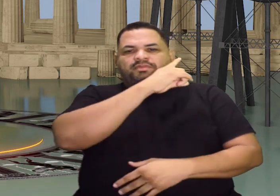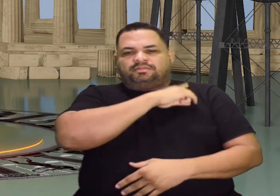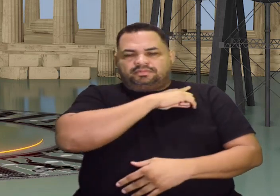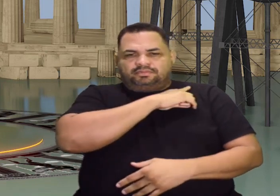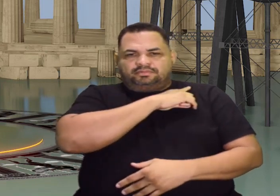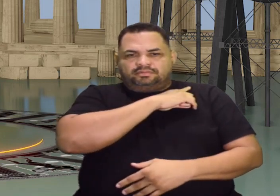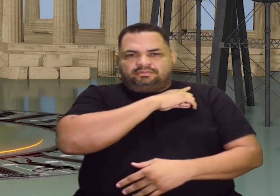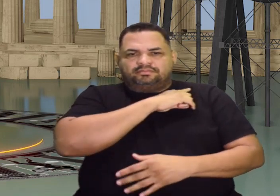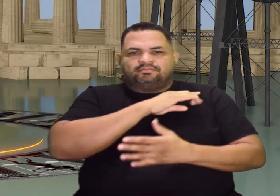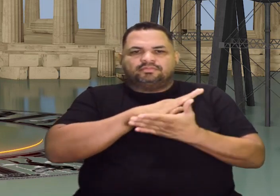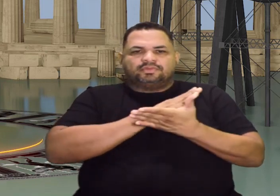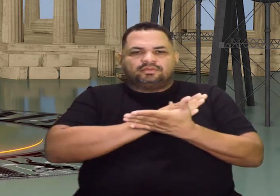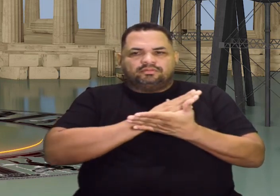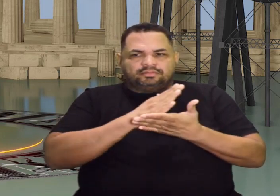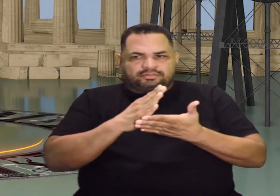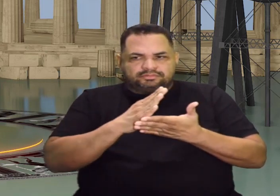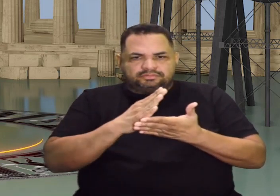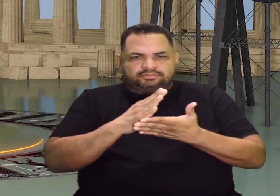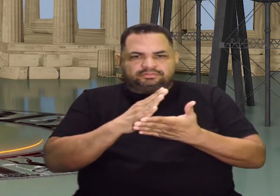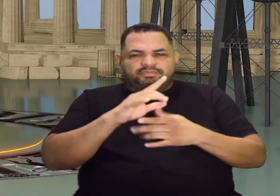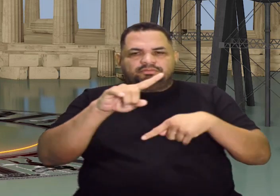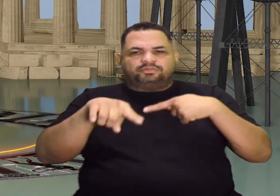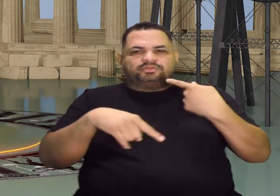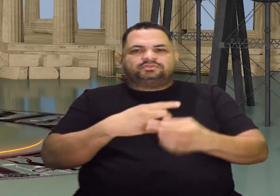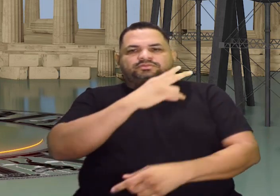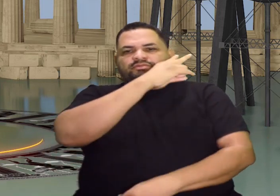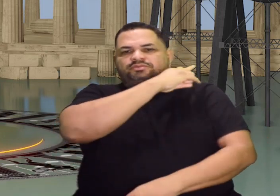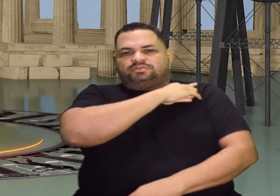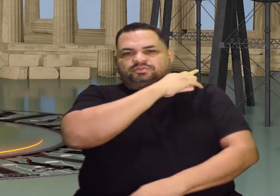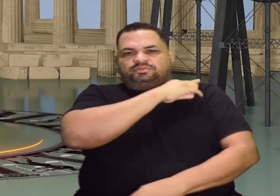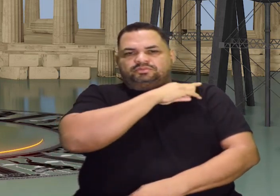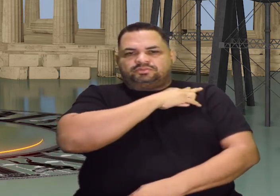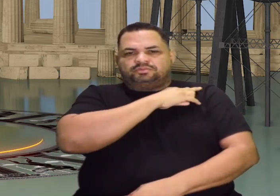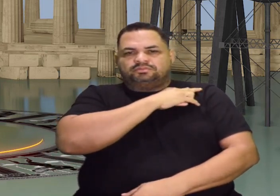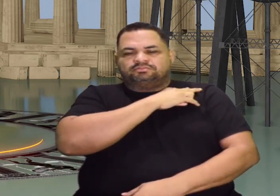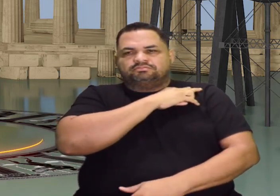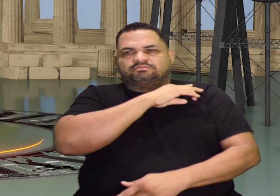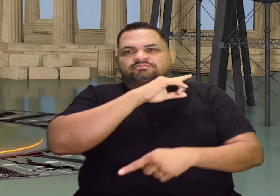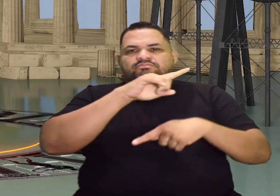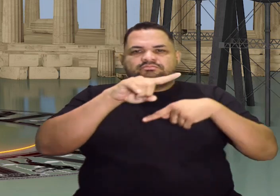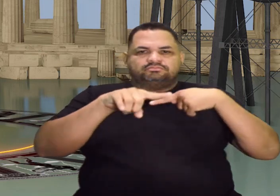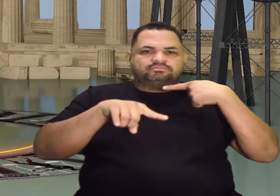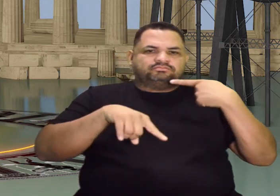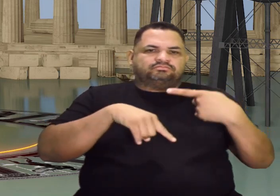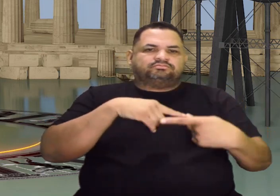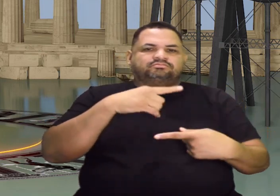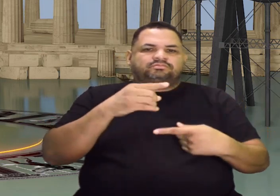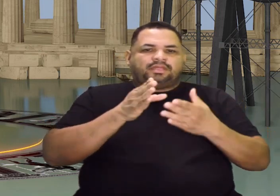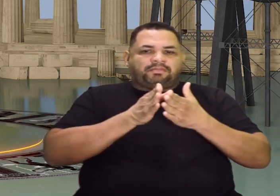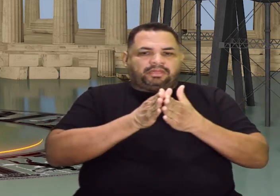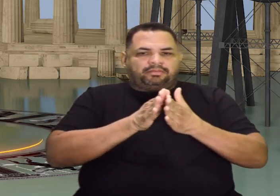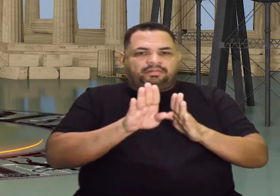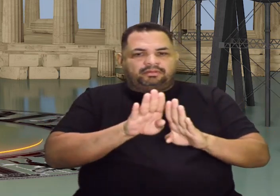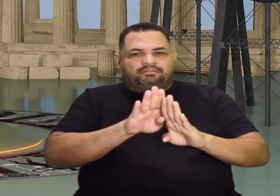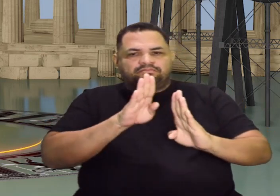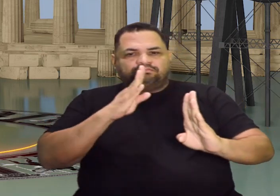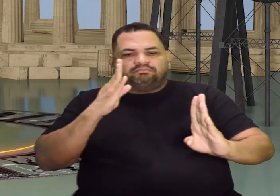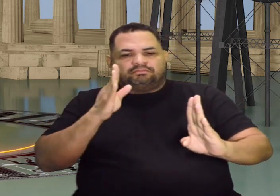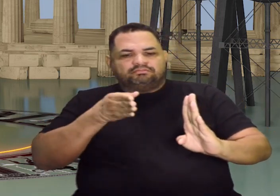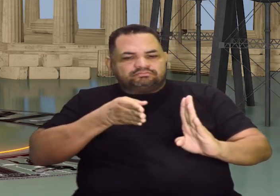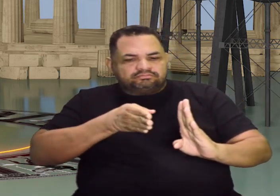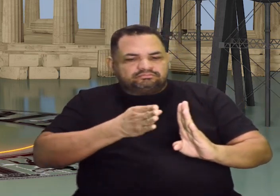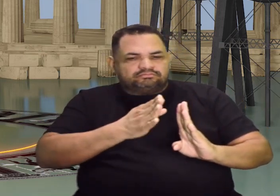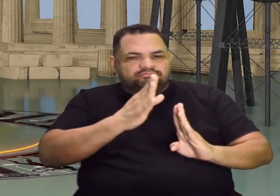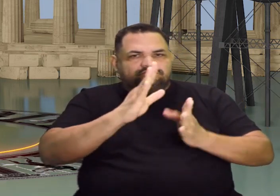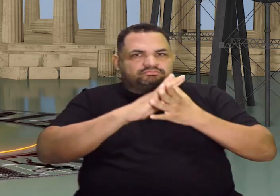ano, abriram a porta lá no final, foram para o segundo. Aí chegou no segundo ano, abriram uma porta bem elegante, bem